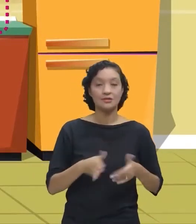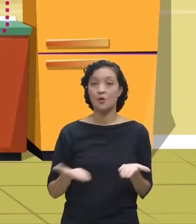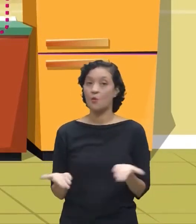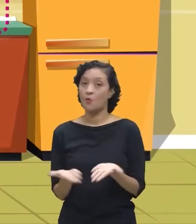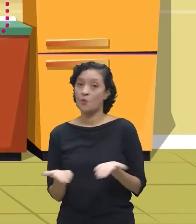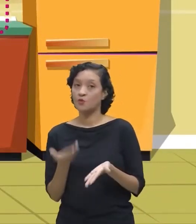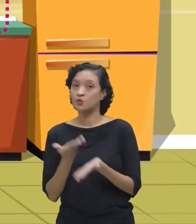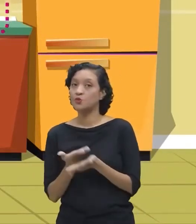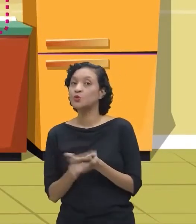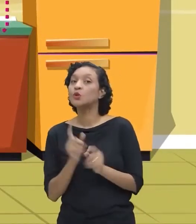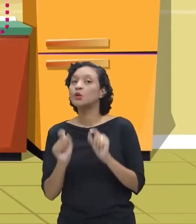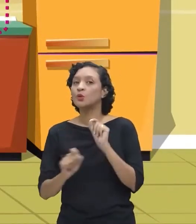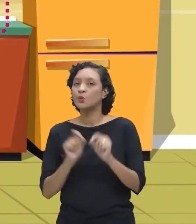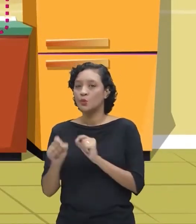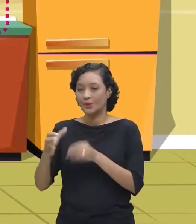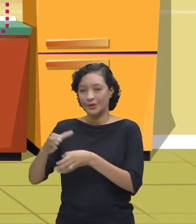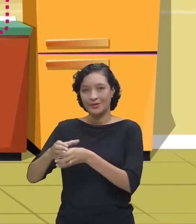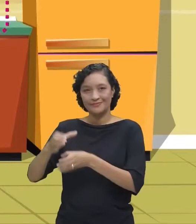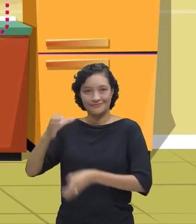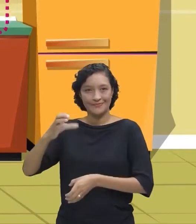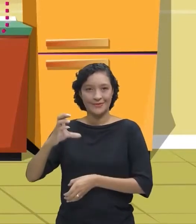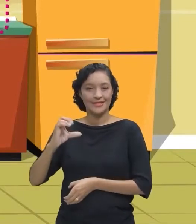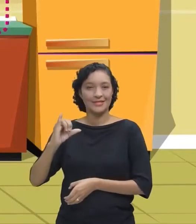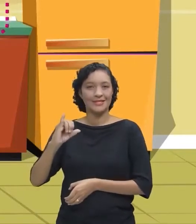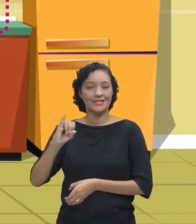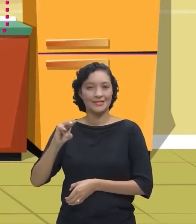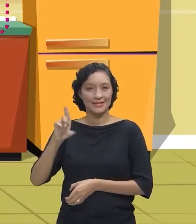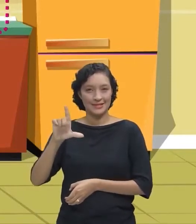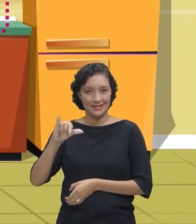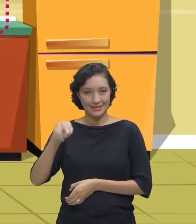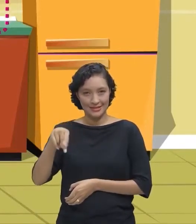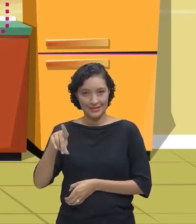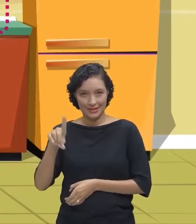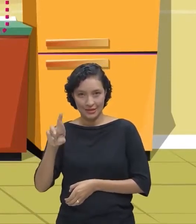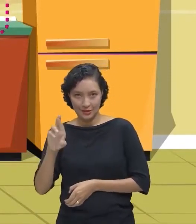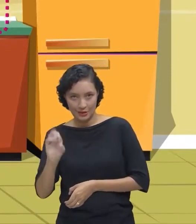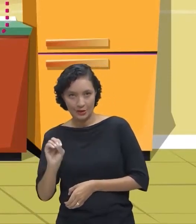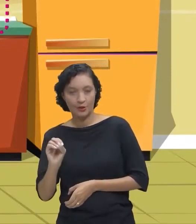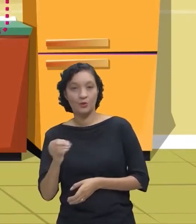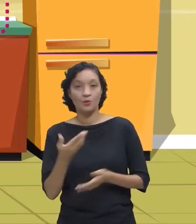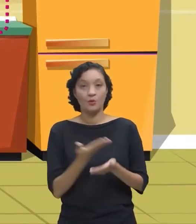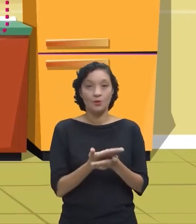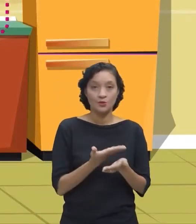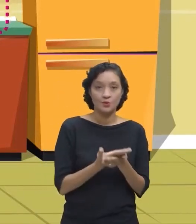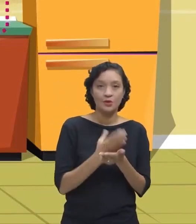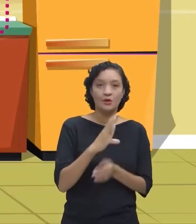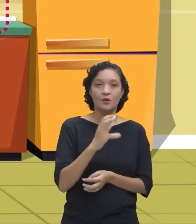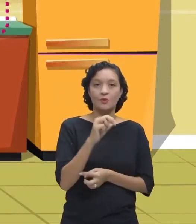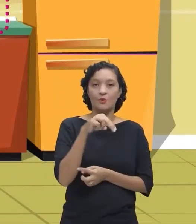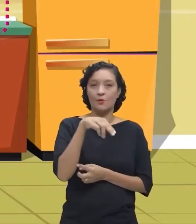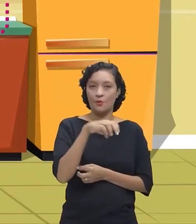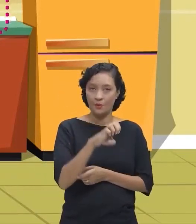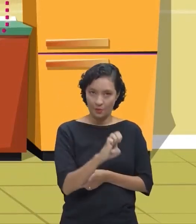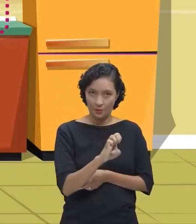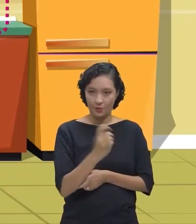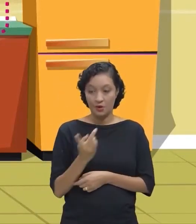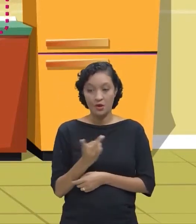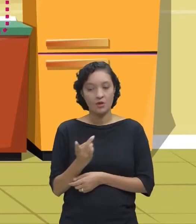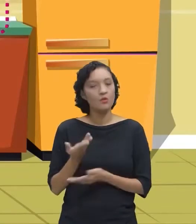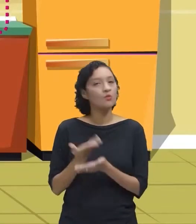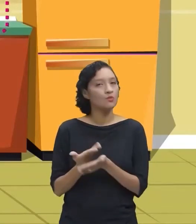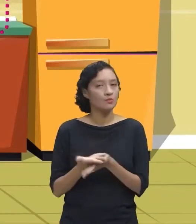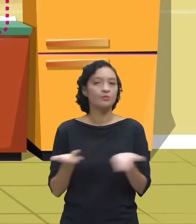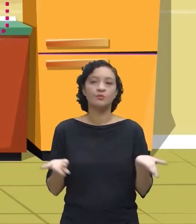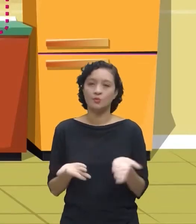e cone. Nós estamos observando só esses dois. Mas tem várias outras formas. Vamos para